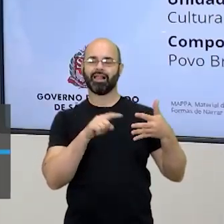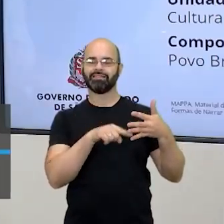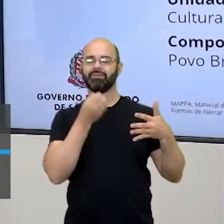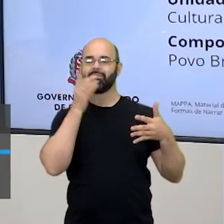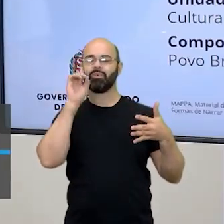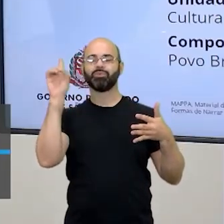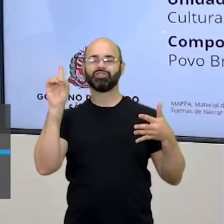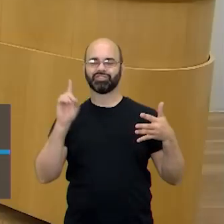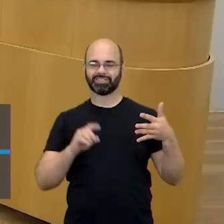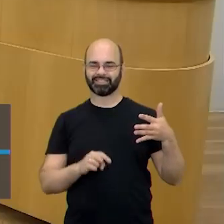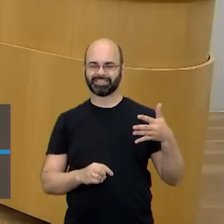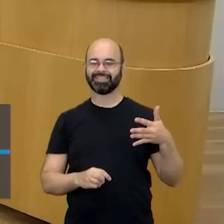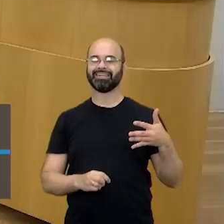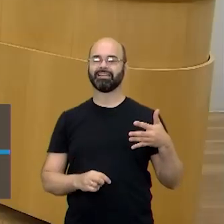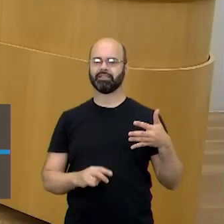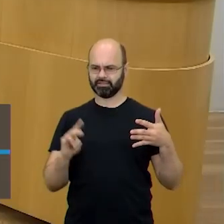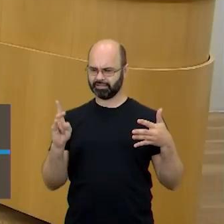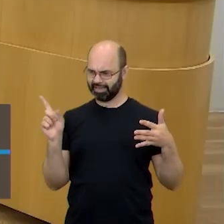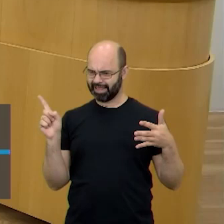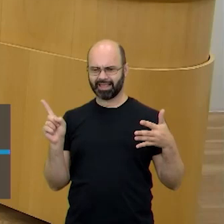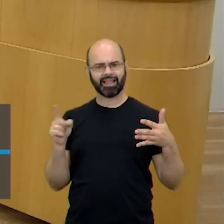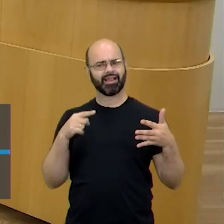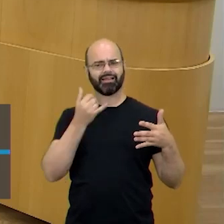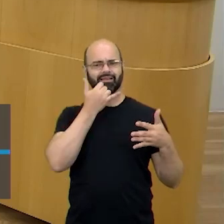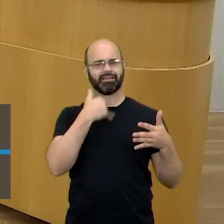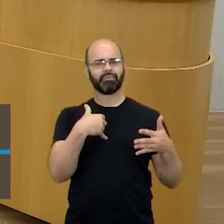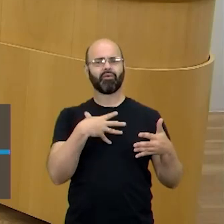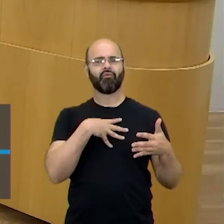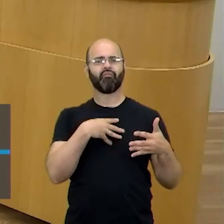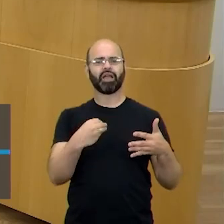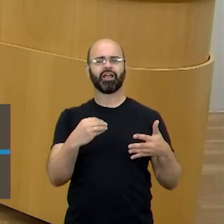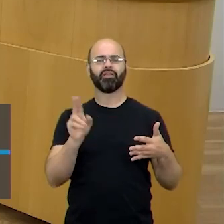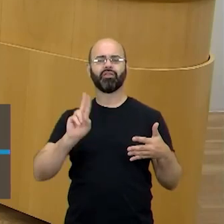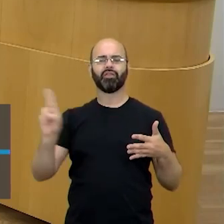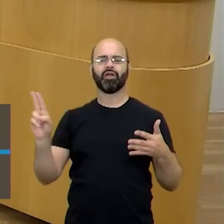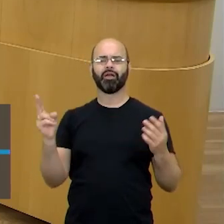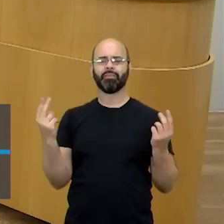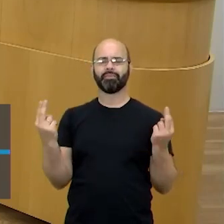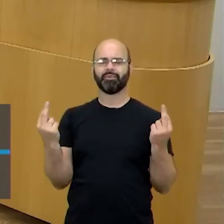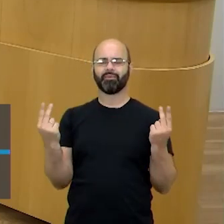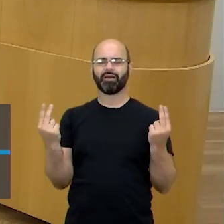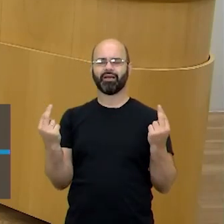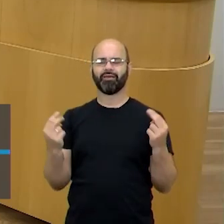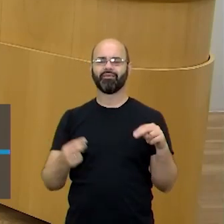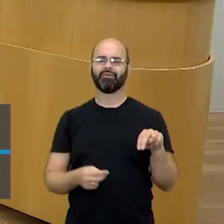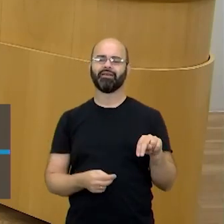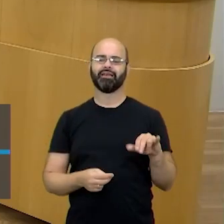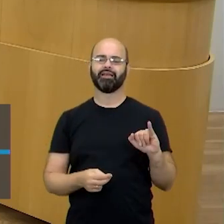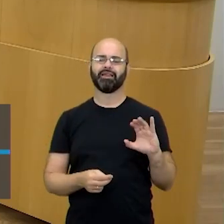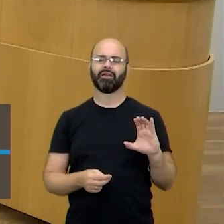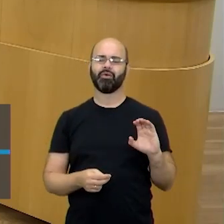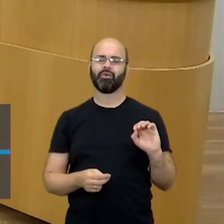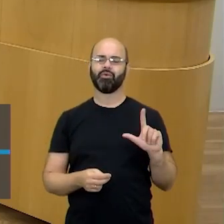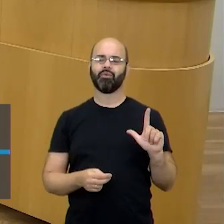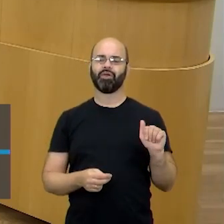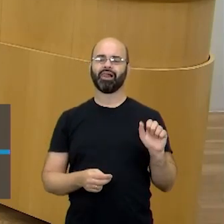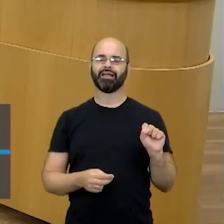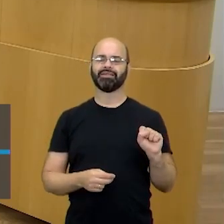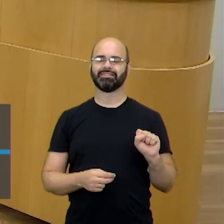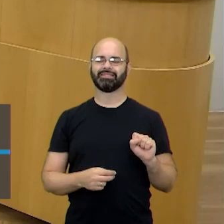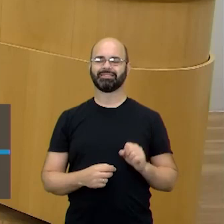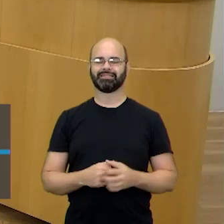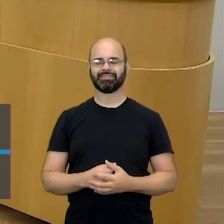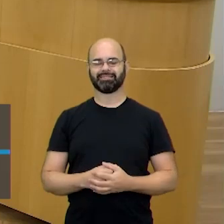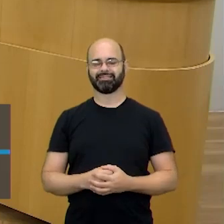dia, Nicolas. Bom dia, xará Nicolas. Do seu filho? Xará do meu filho, aí, que legal, isso aí, ó. Ele é xará do meu filho. Muito bem. Deixa eu te